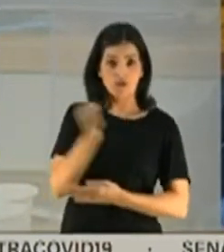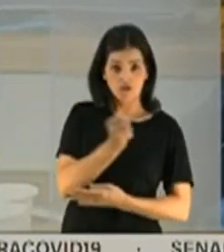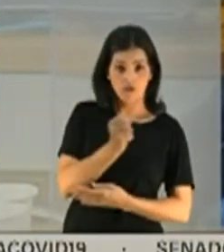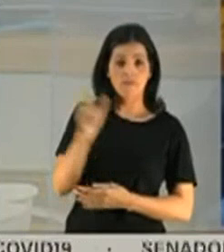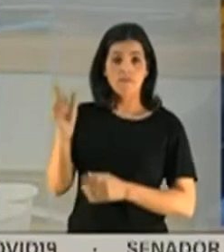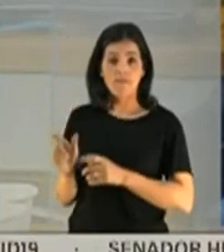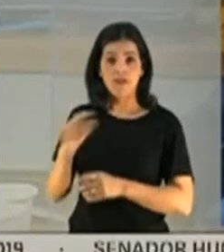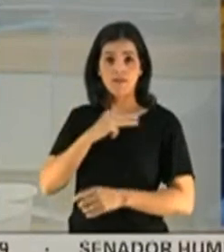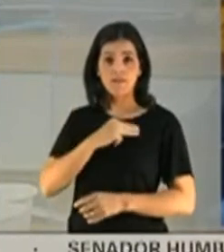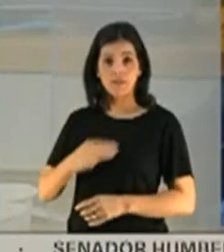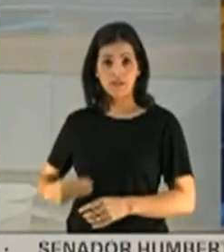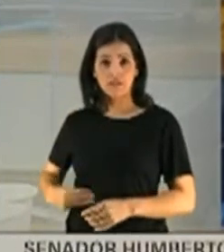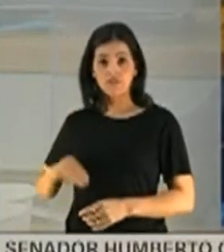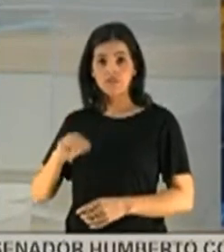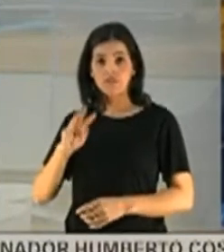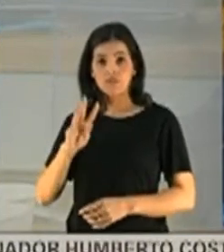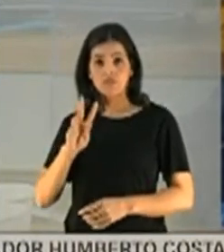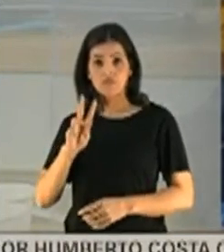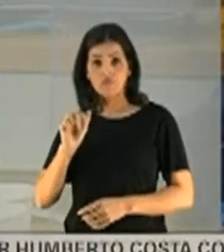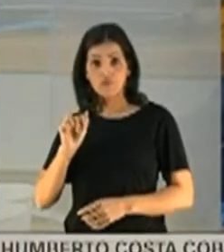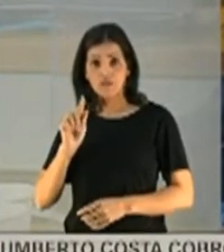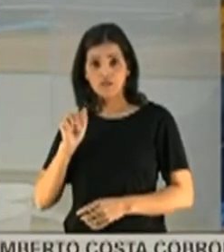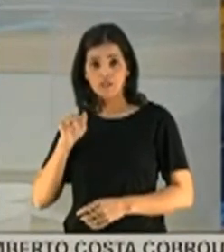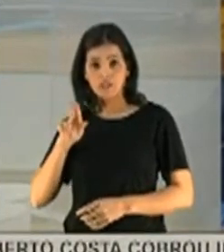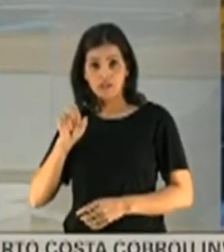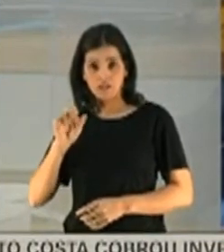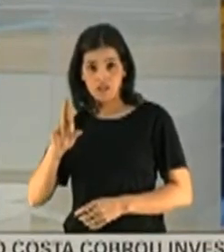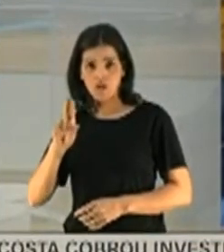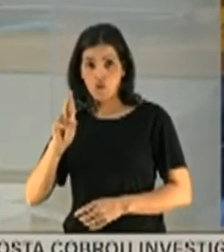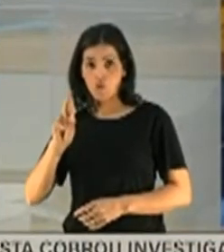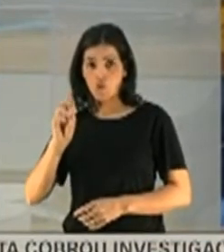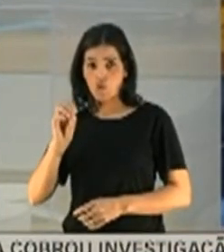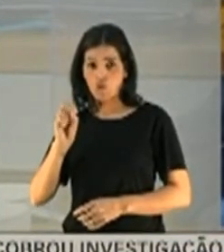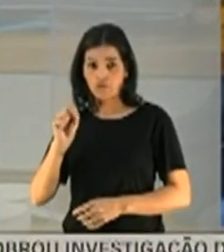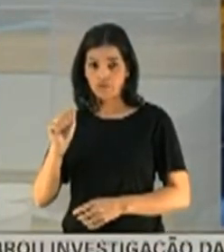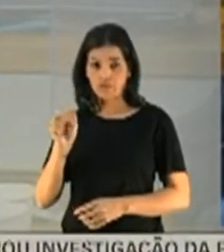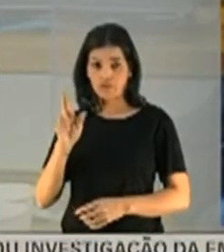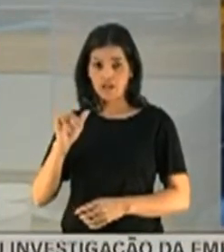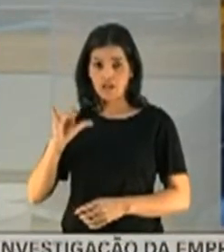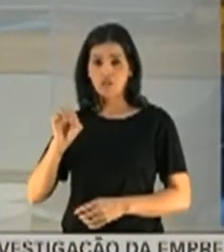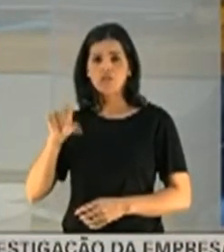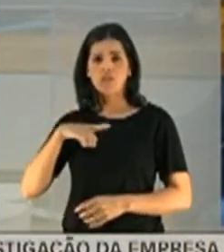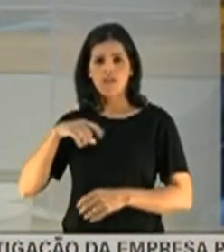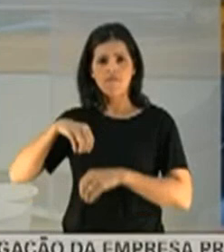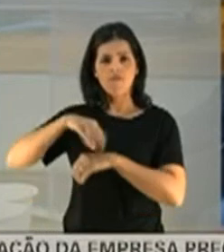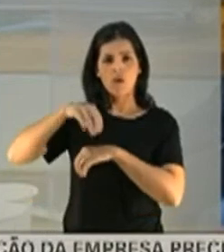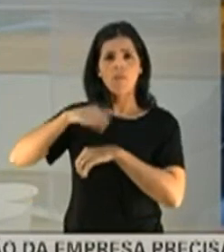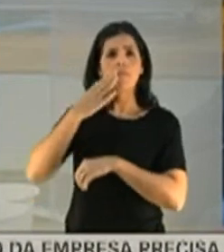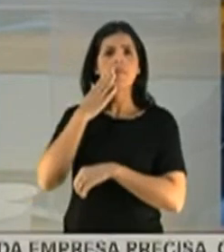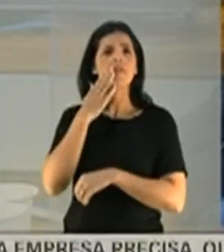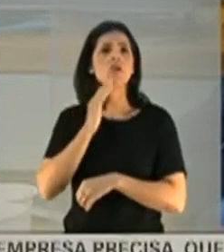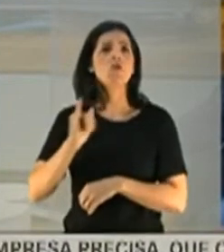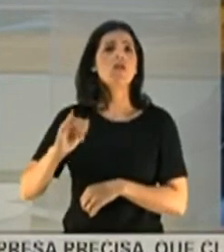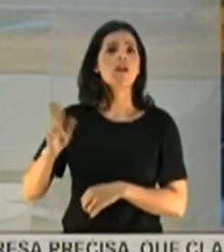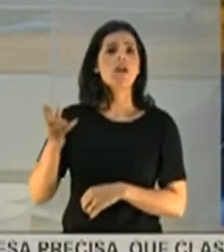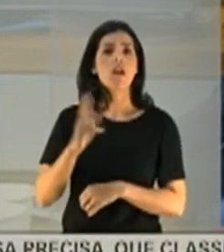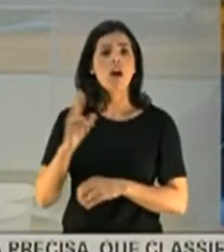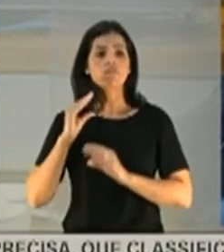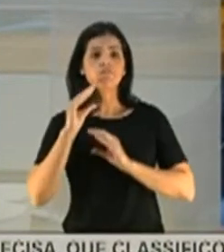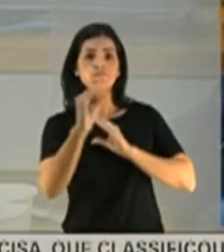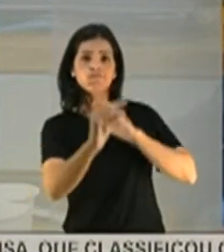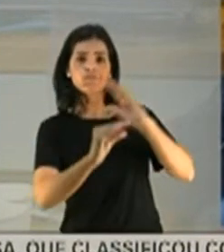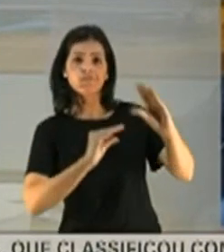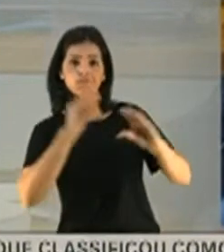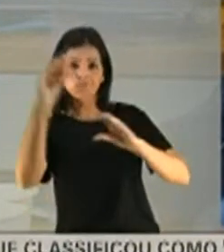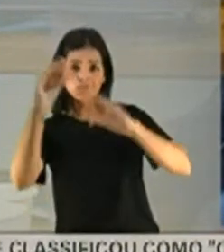possa ouvir o ministro Wagner Rosário, que tem muitas informações sobre bilhões de reais que foram destinados de verbas federais